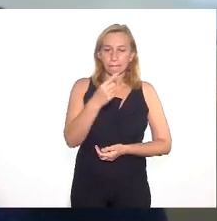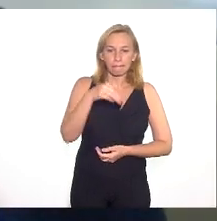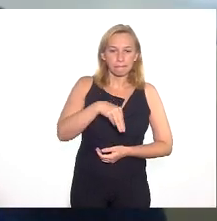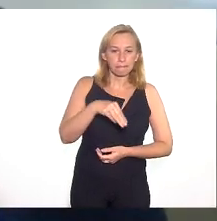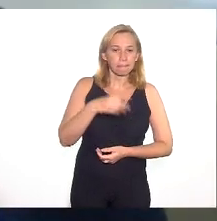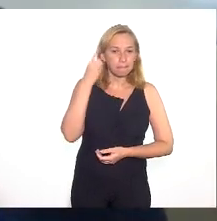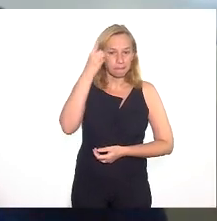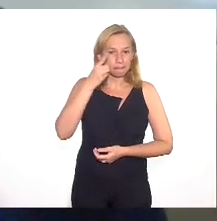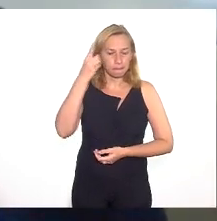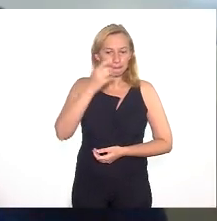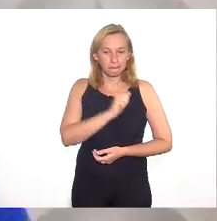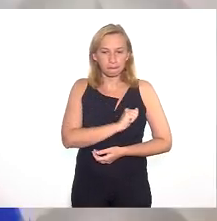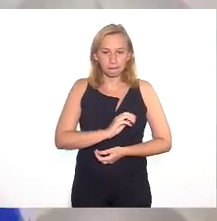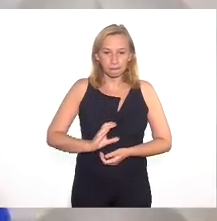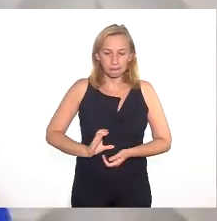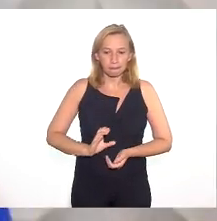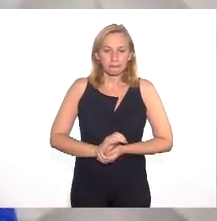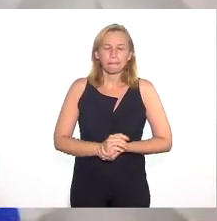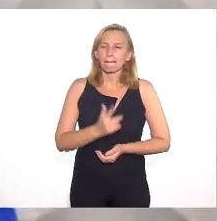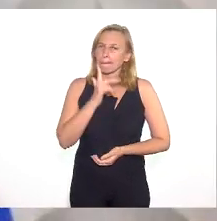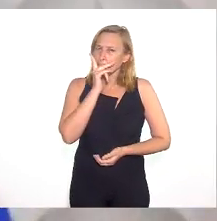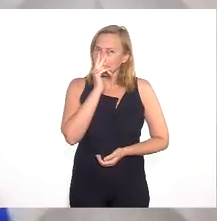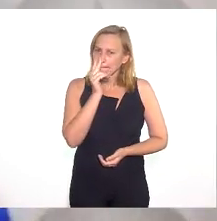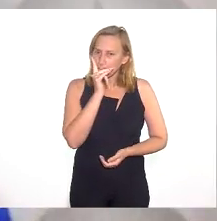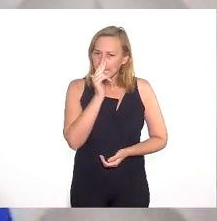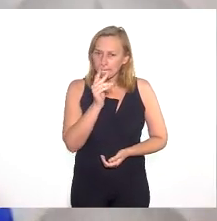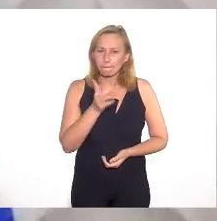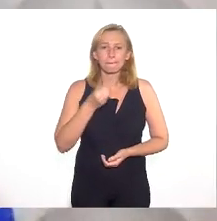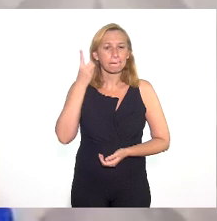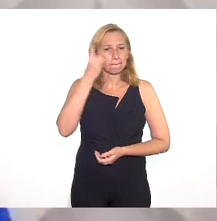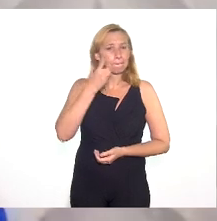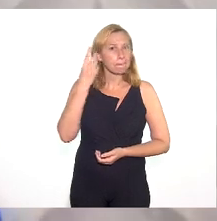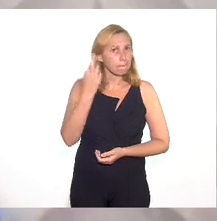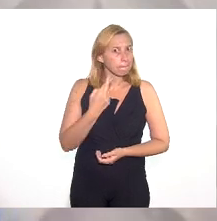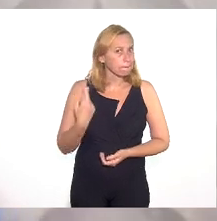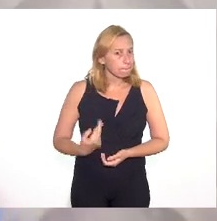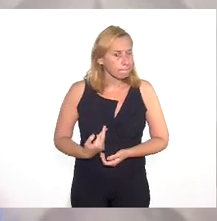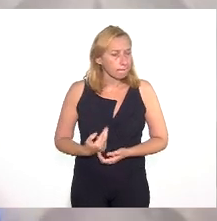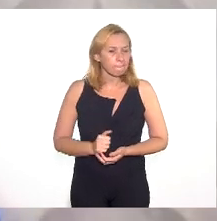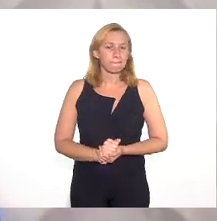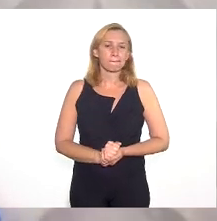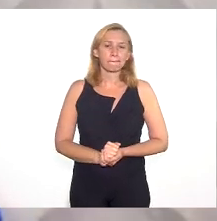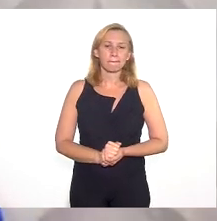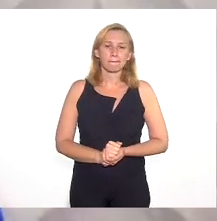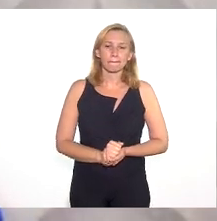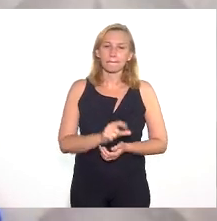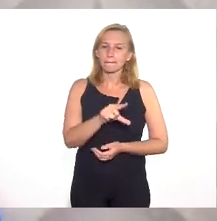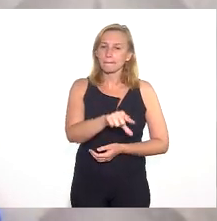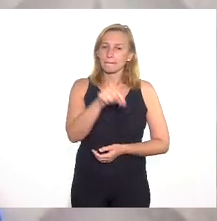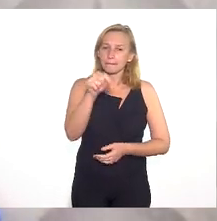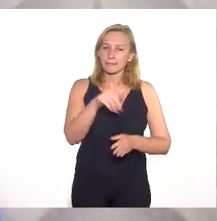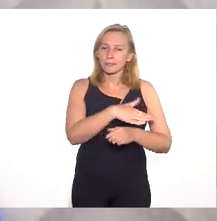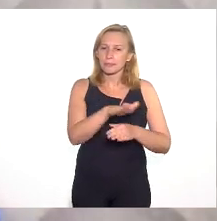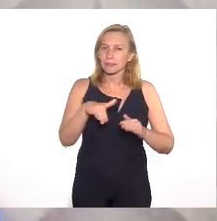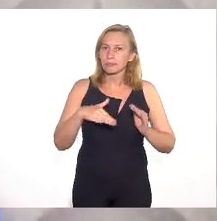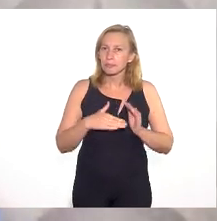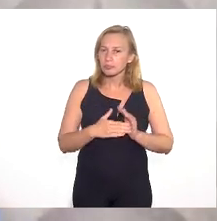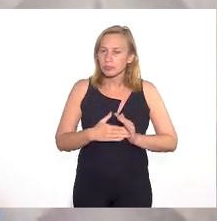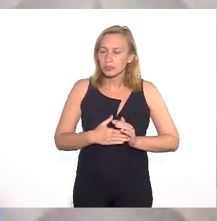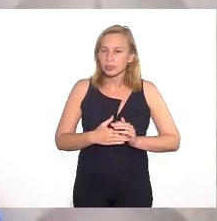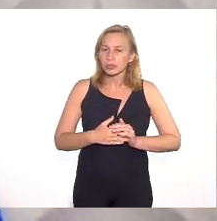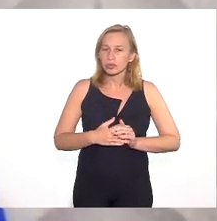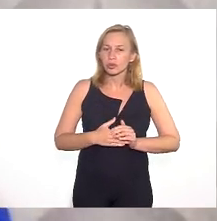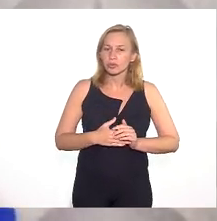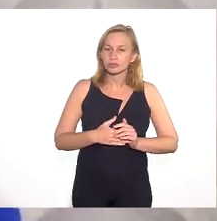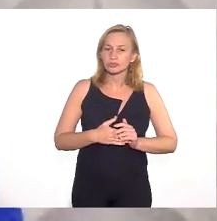André, só para... me parece, tá, deputada Renata, que a escolha de todos aqueles